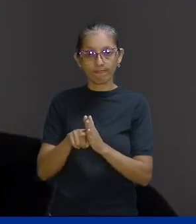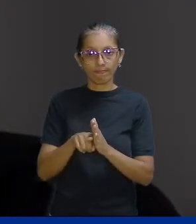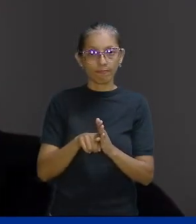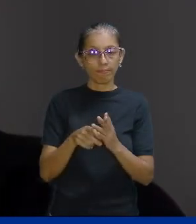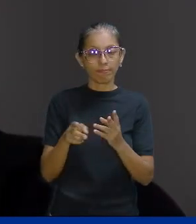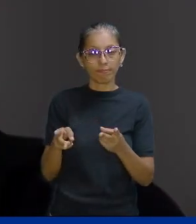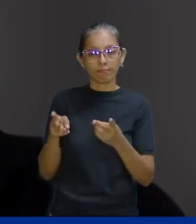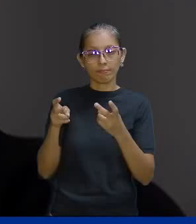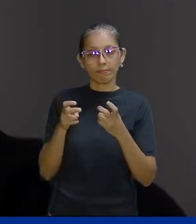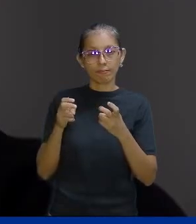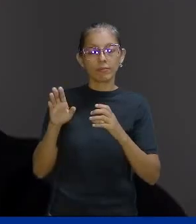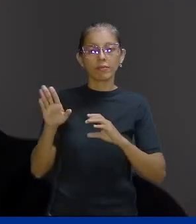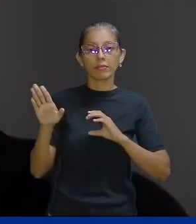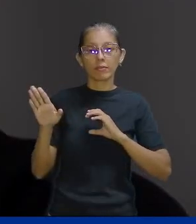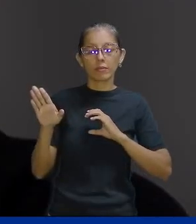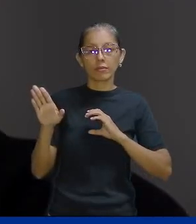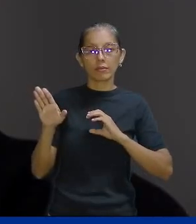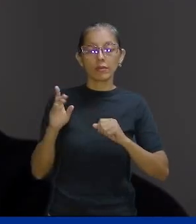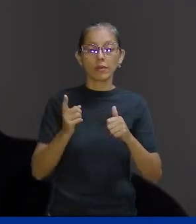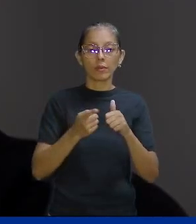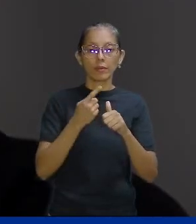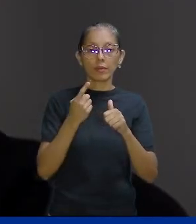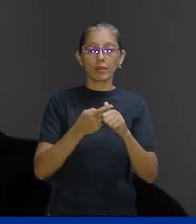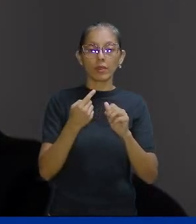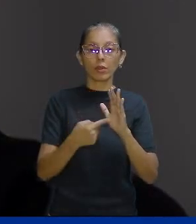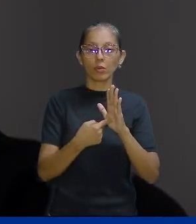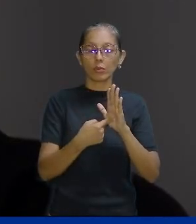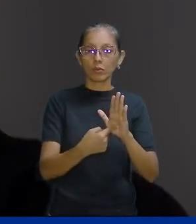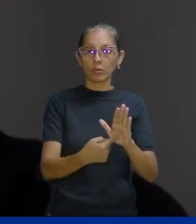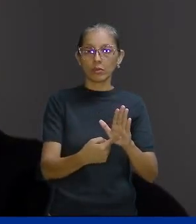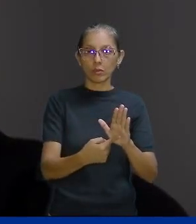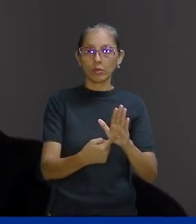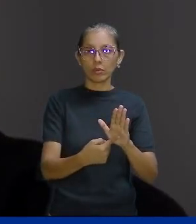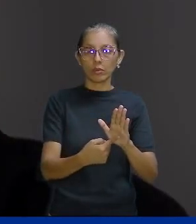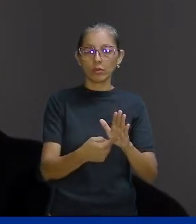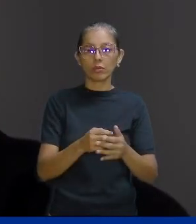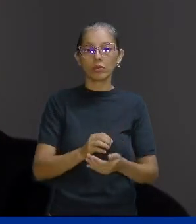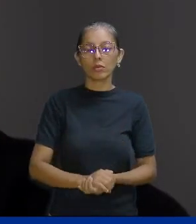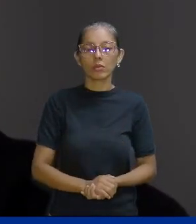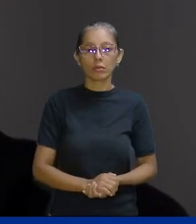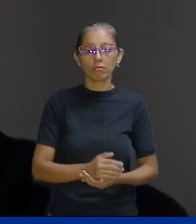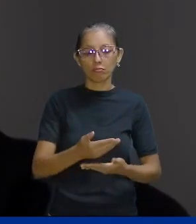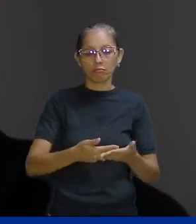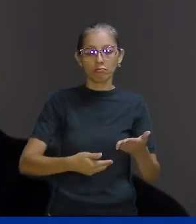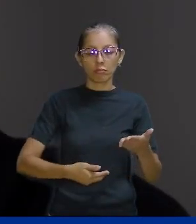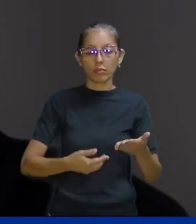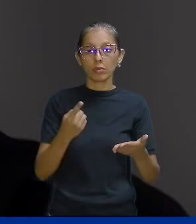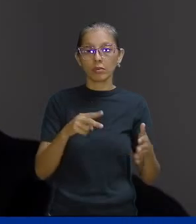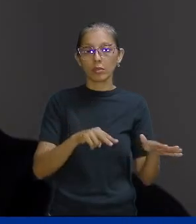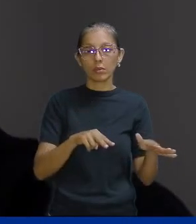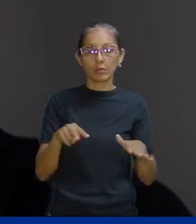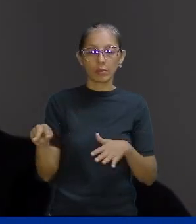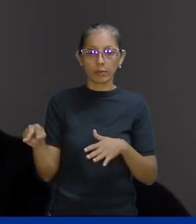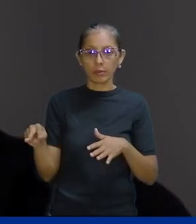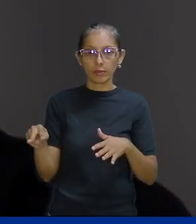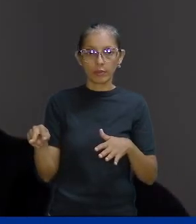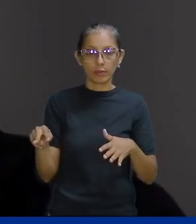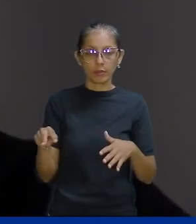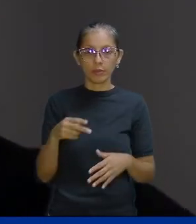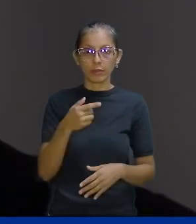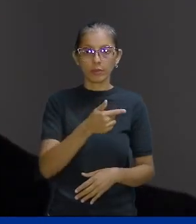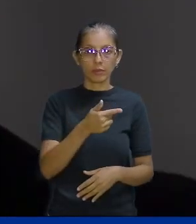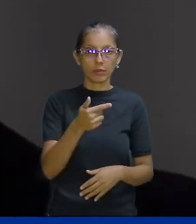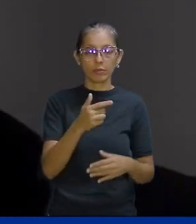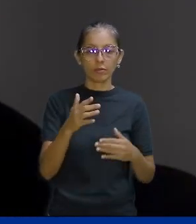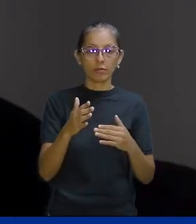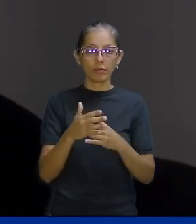candidata inicialmente apresentou demonstrativos de despesa com combustível semanal referentes ao período de 22 a 28